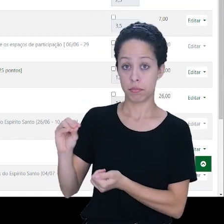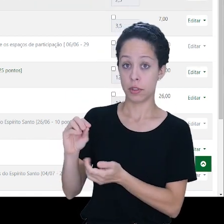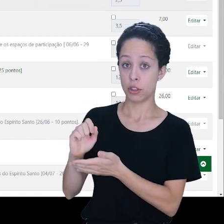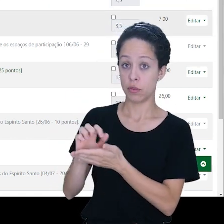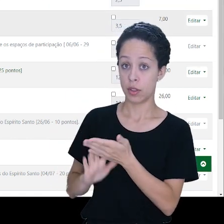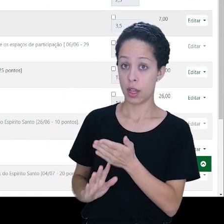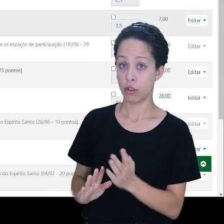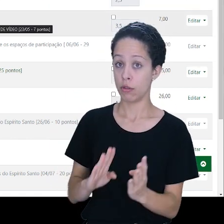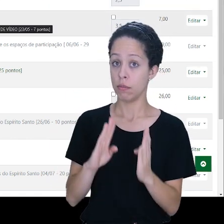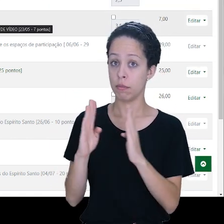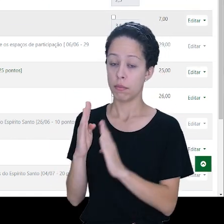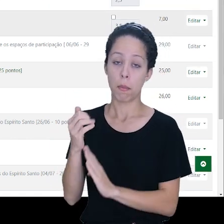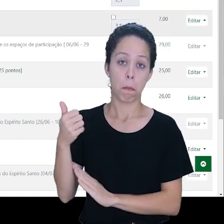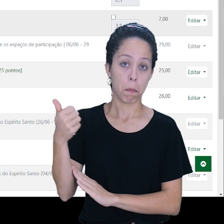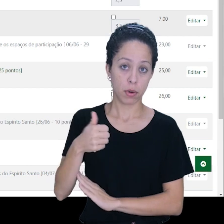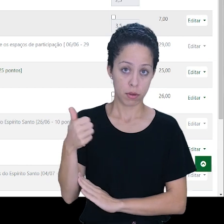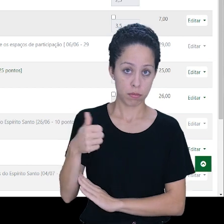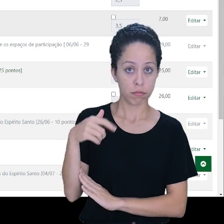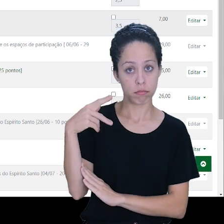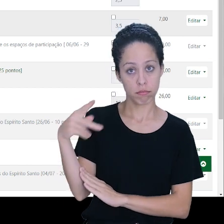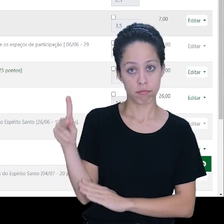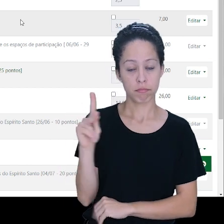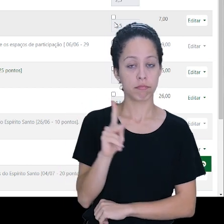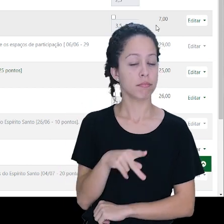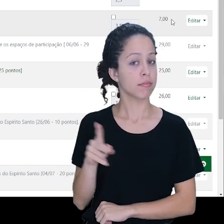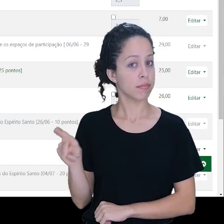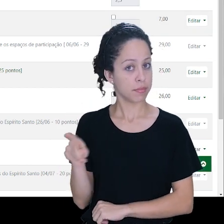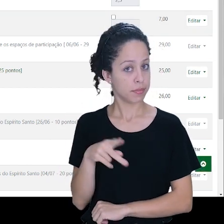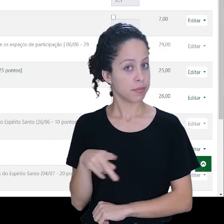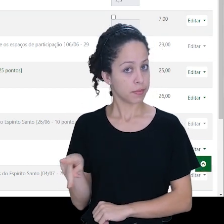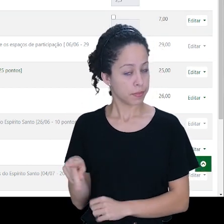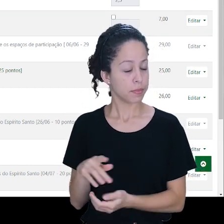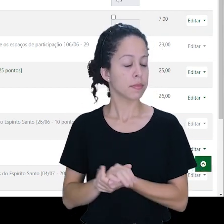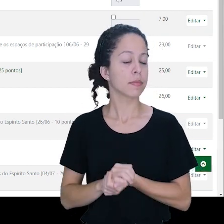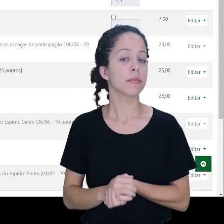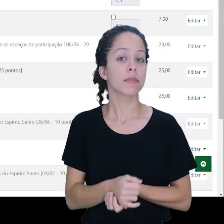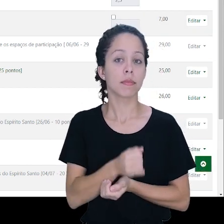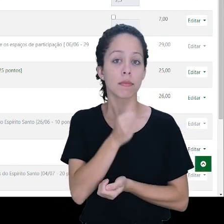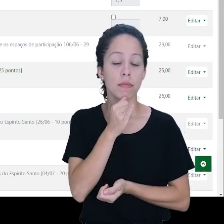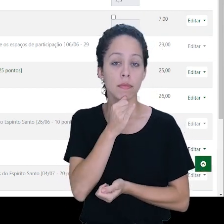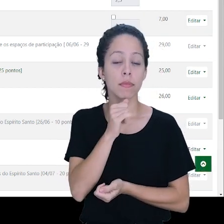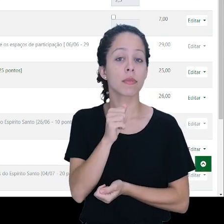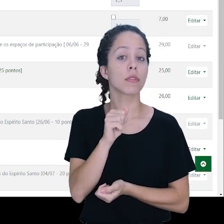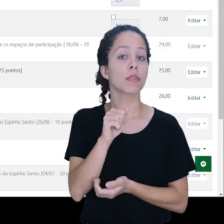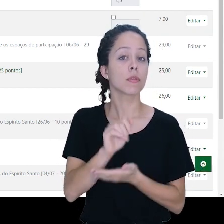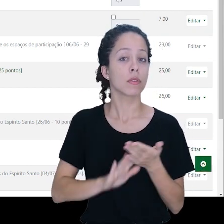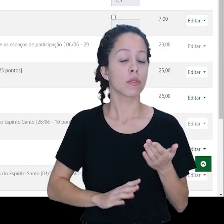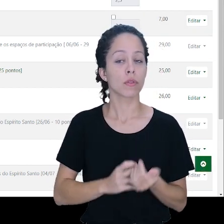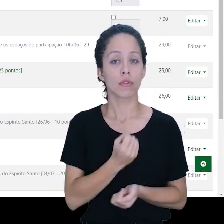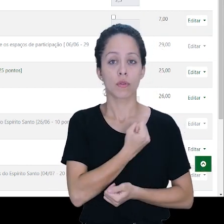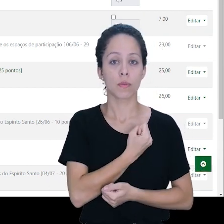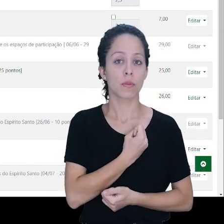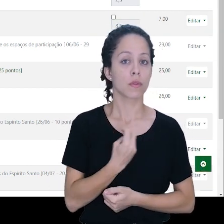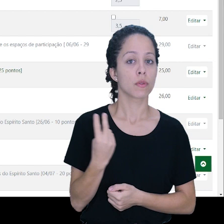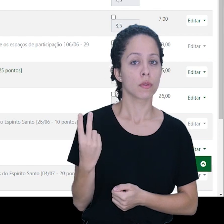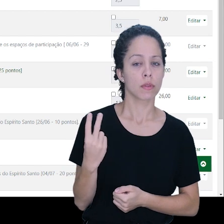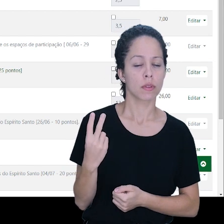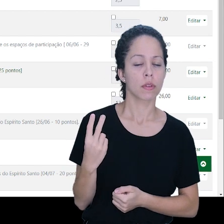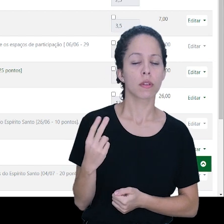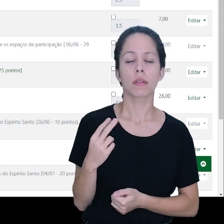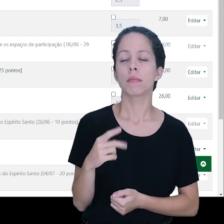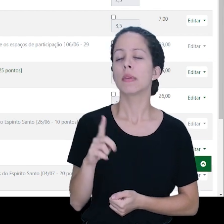relacionadas a uma primeira etapa da professora aqui da professora você veja que Essas atividades só atividade 2